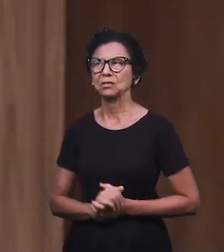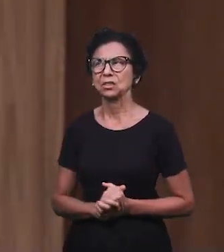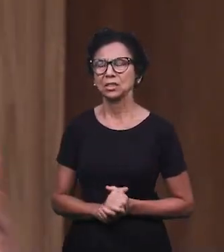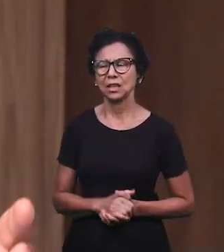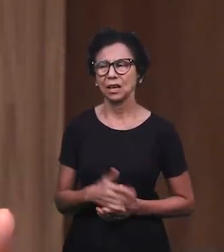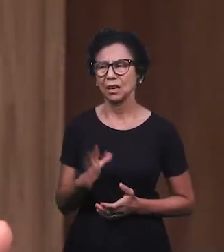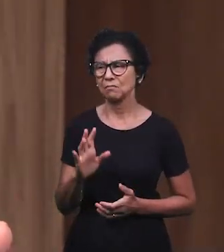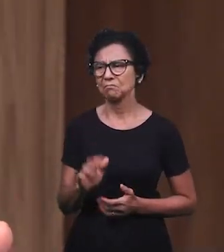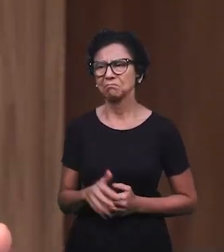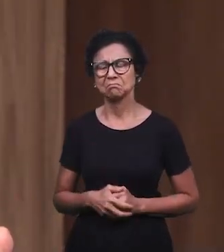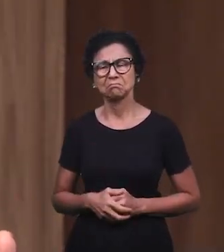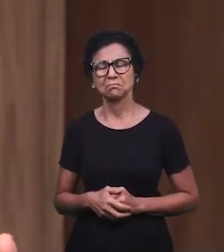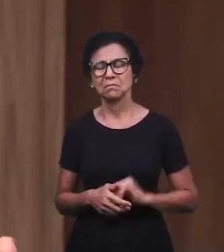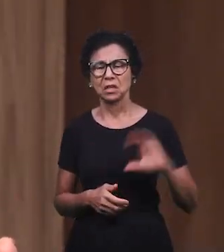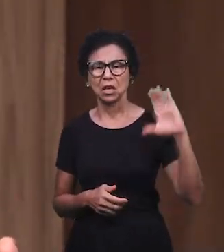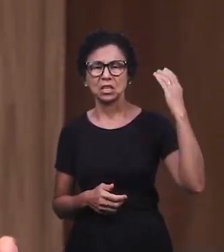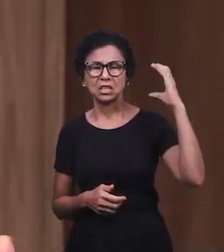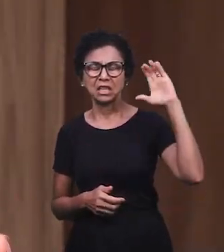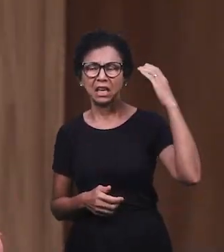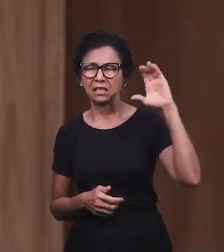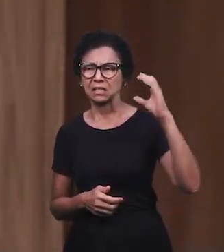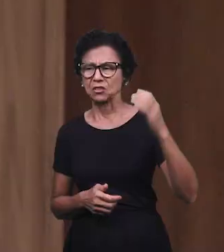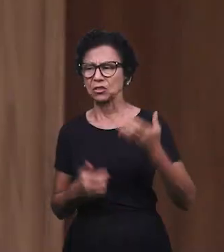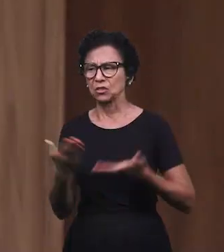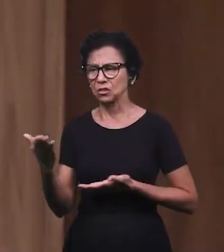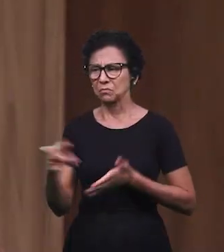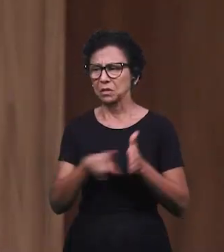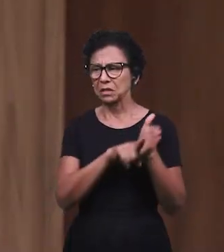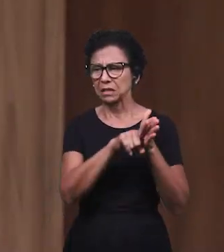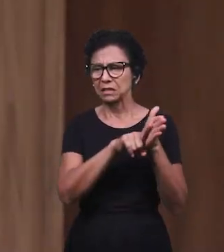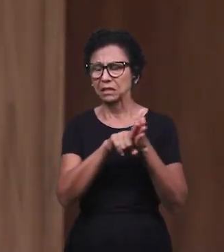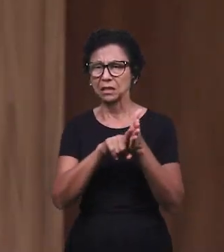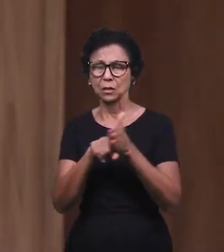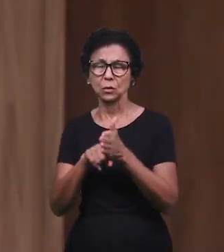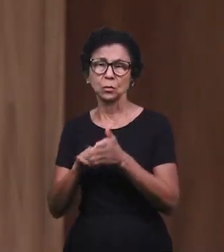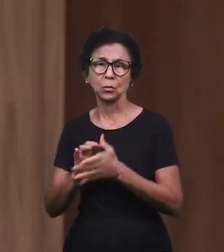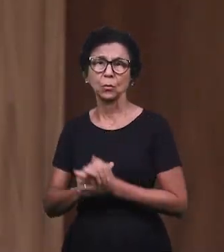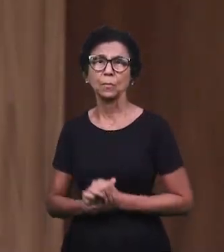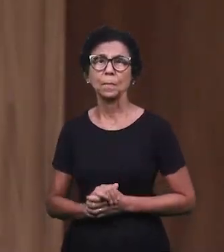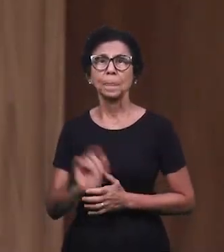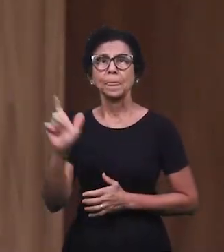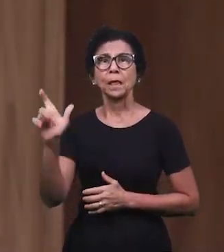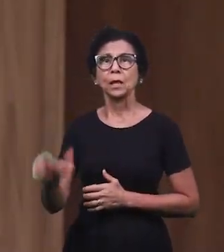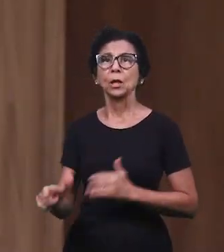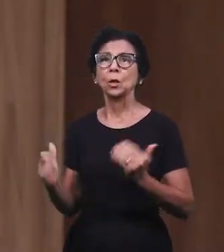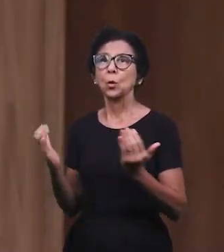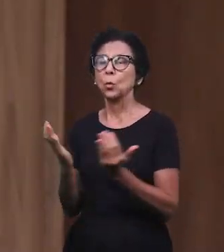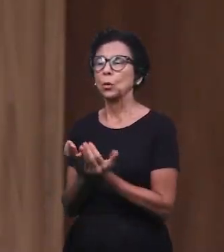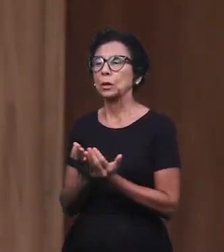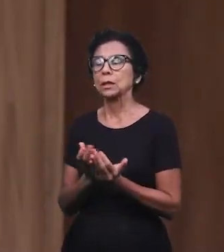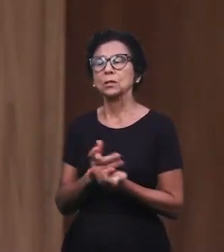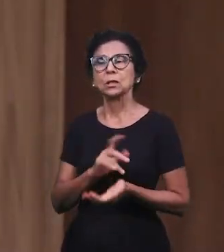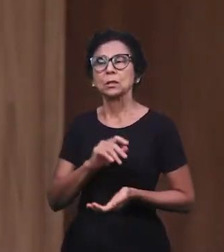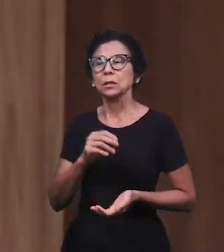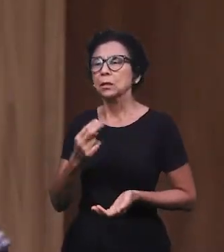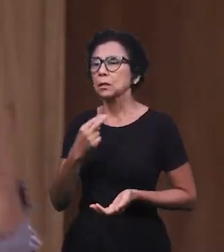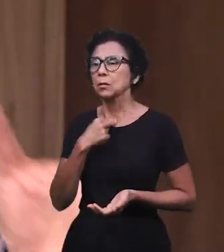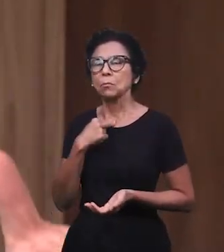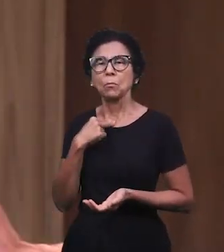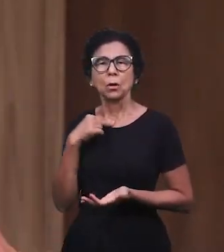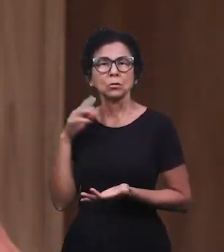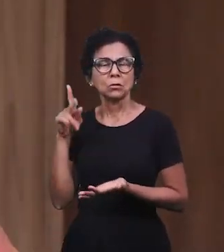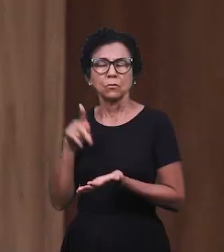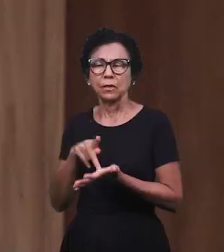que a criação não é ciência e que o cristão não pode ser um verdadeiro cientista. E a